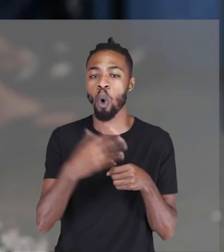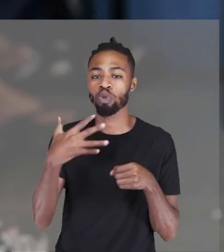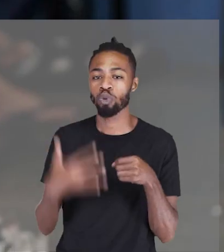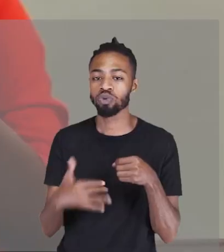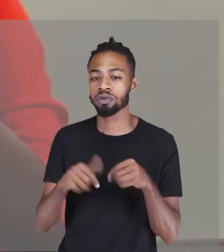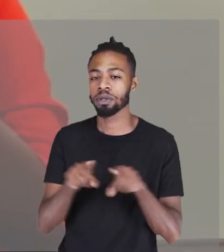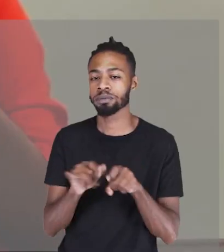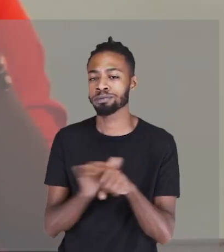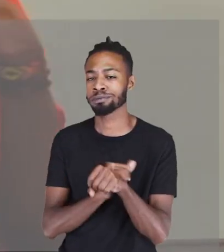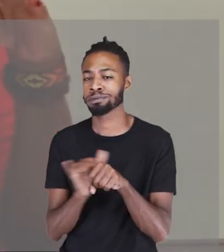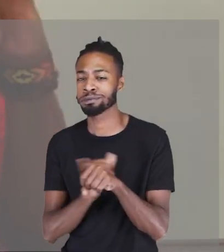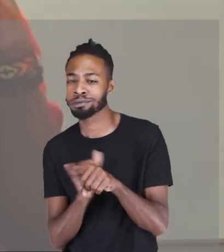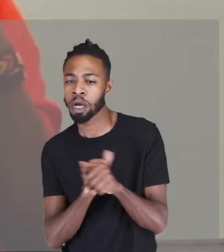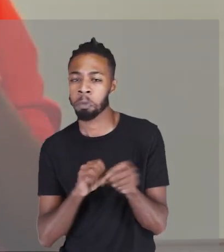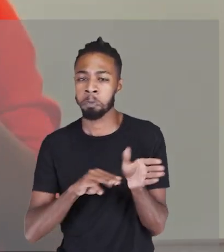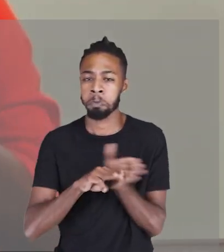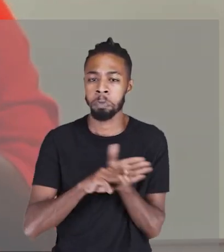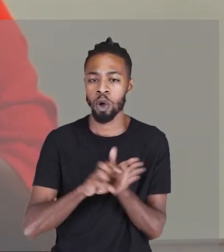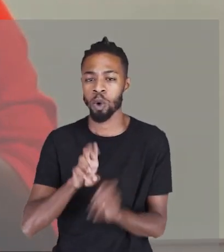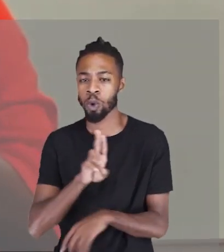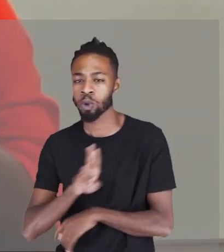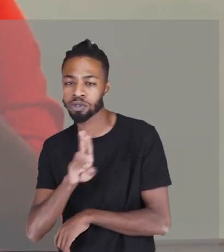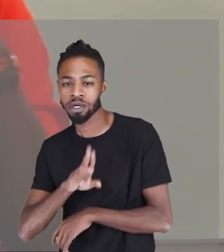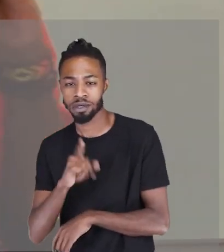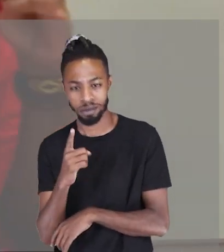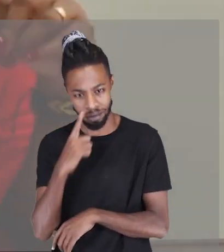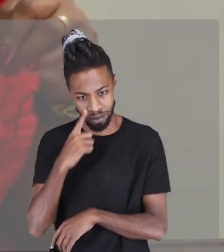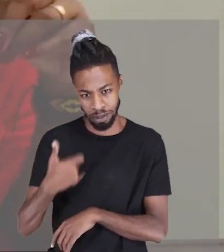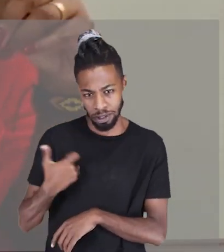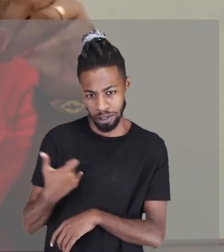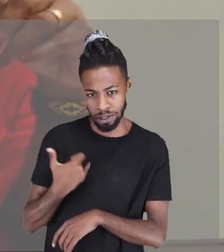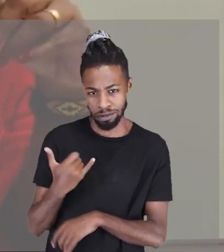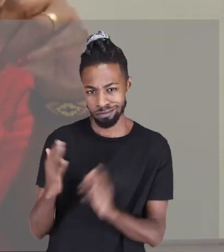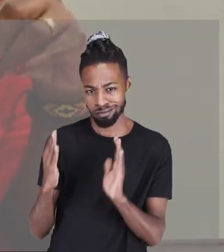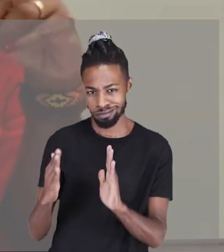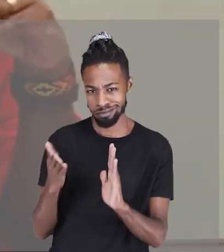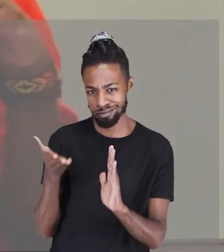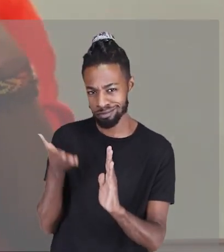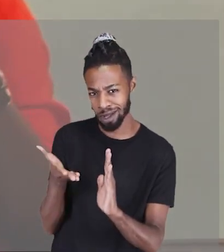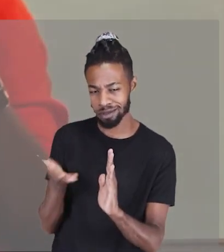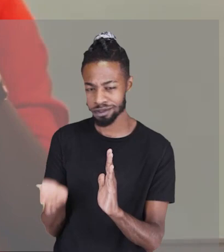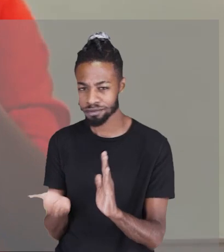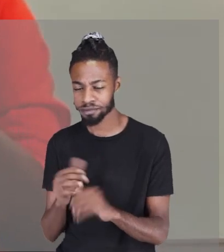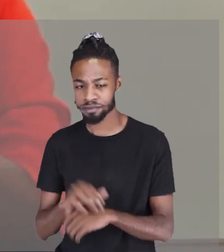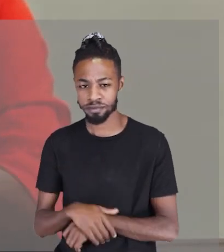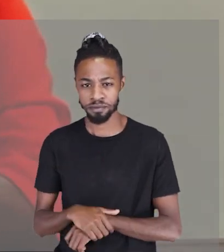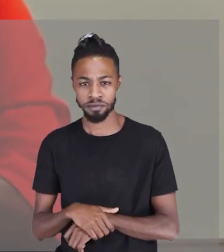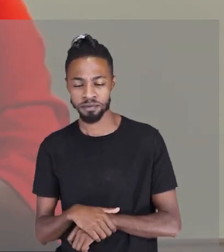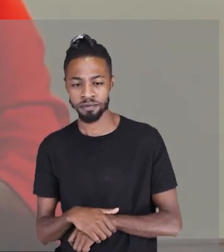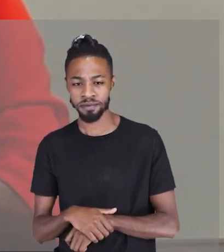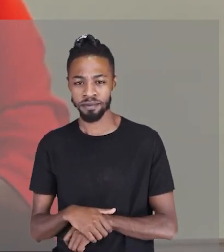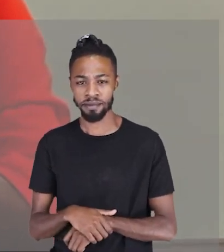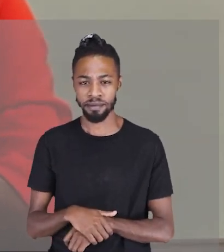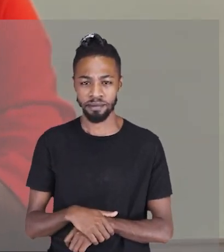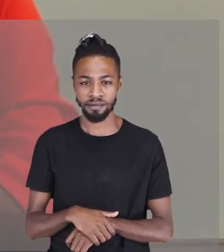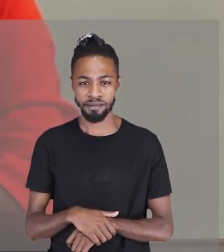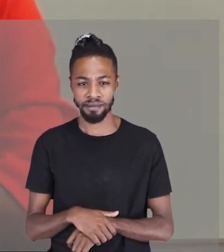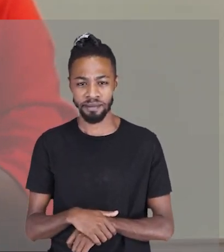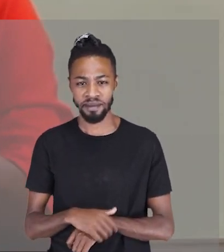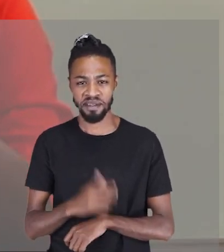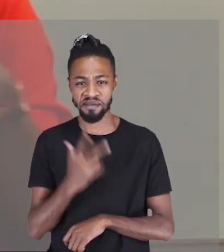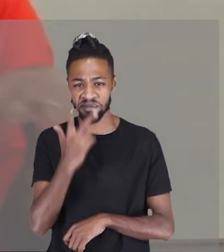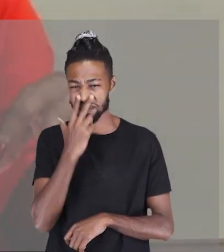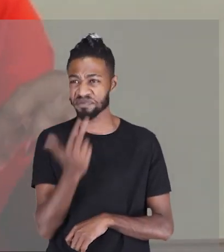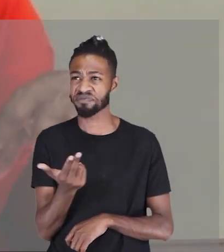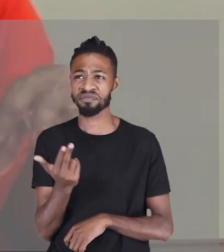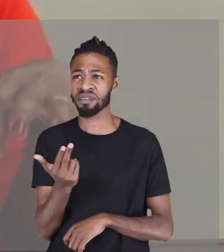piorar, muito do conteúdo e das estratégias metodológicas trabalhadas nessa fase,